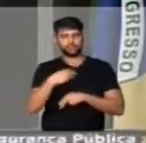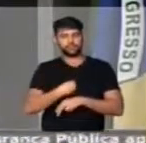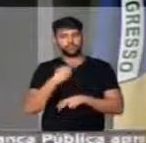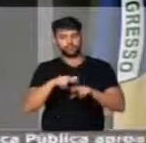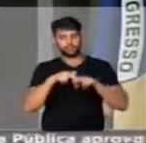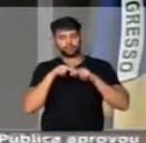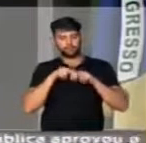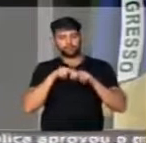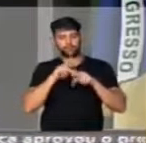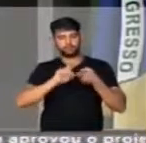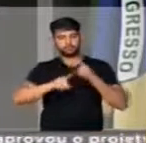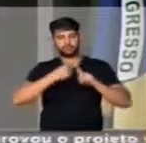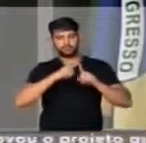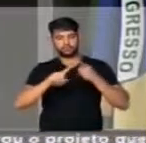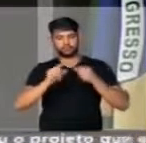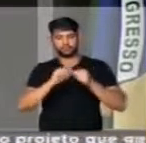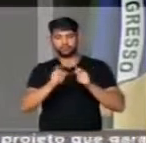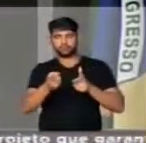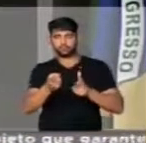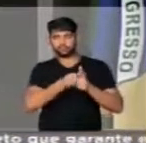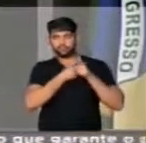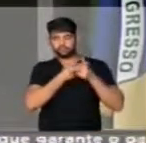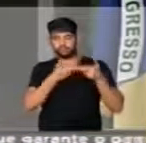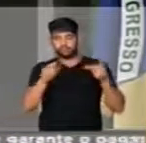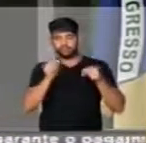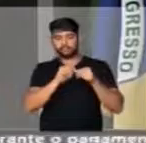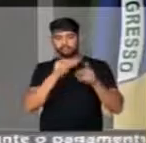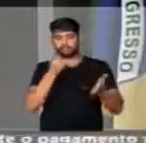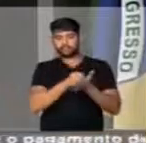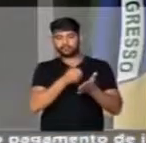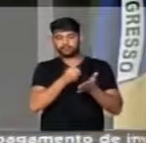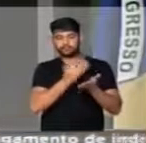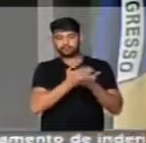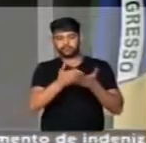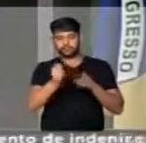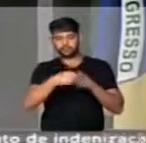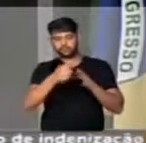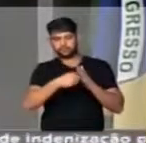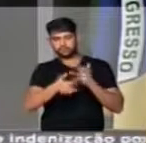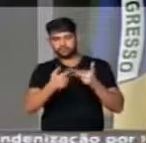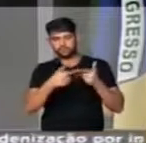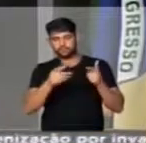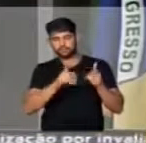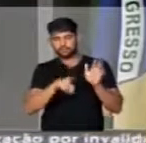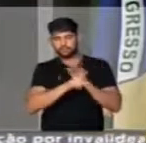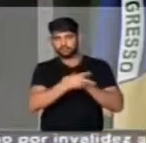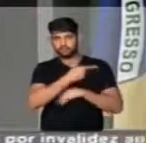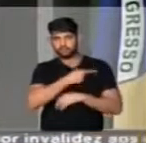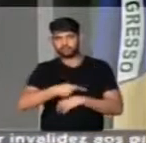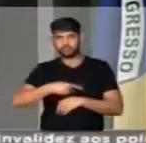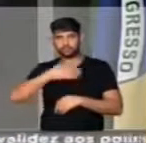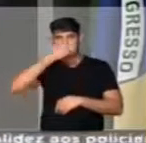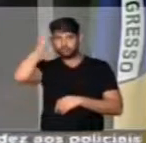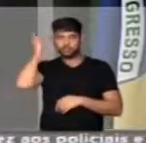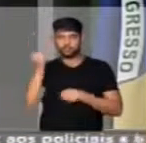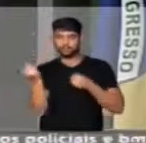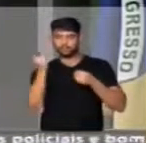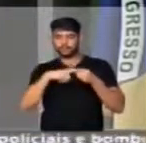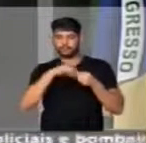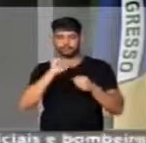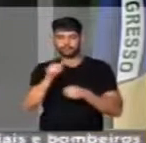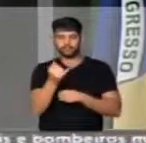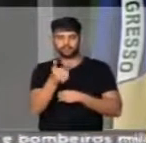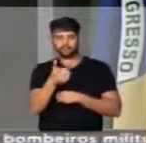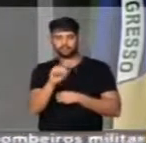conta da renegociação de suas dívidas. A cobrança das parcelas mensais, de acordo com o próprio presidente, só voltarão a partir de